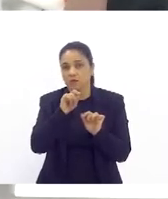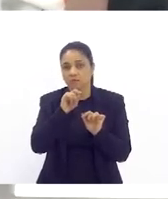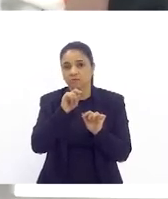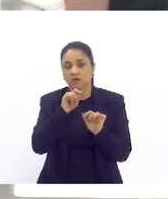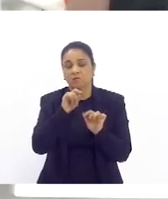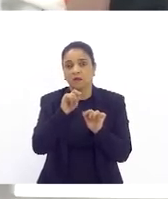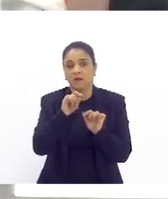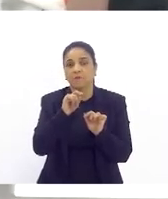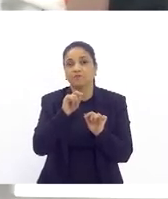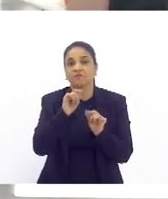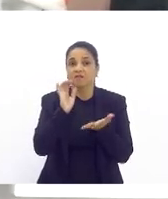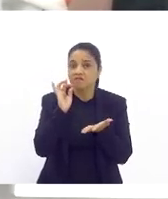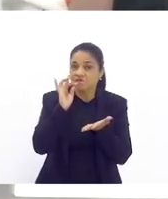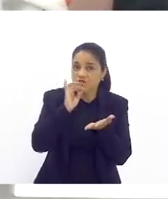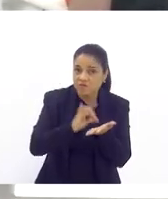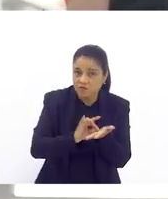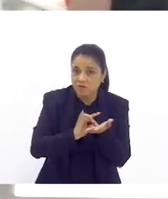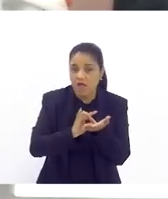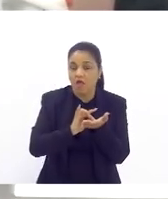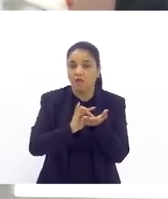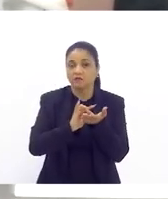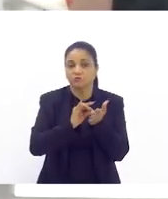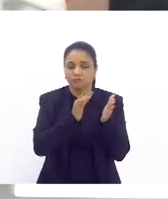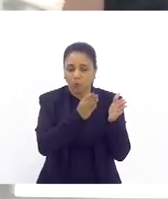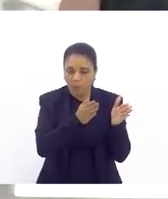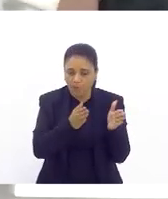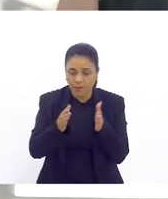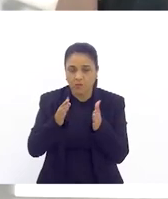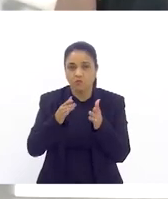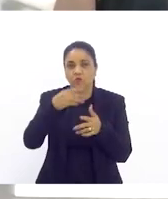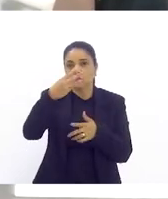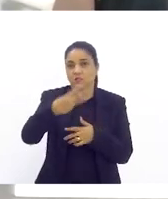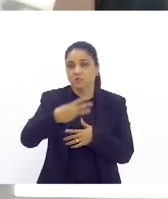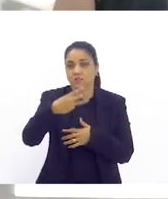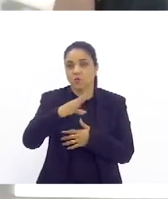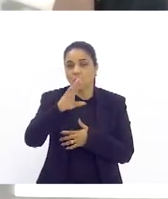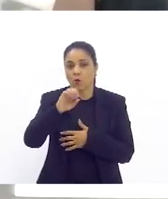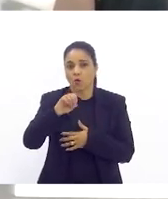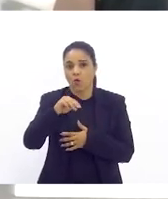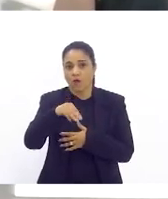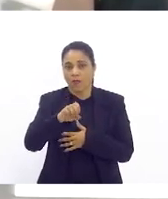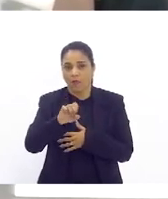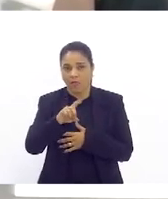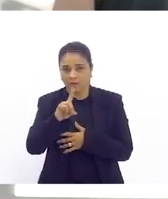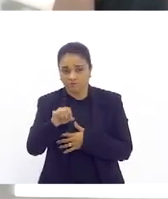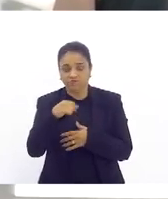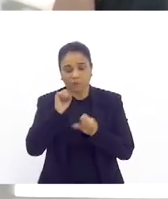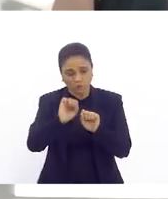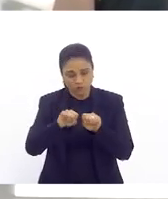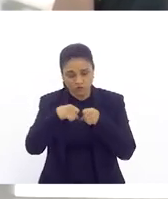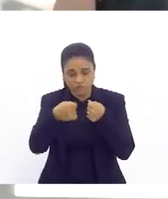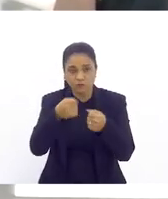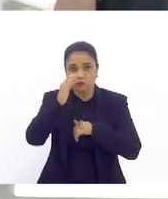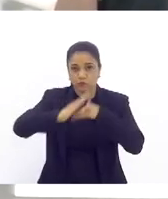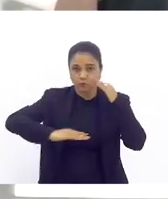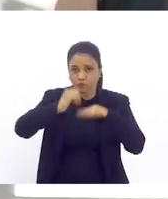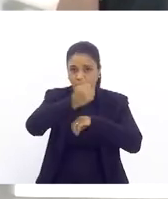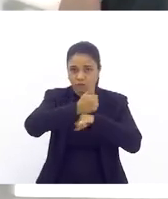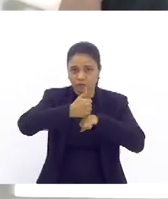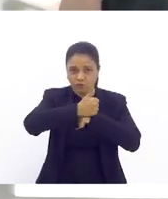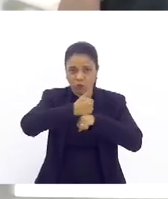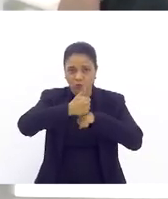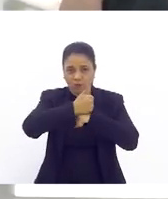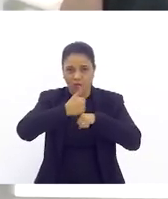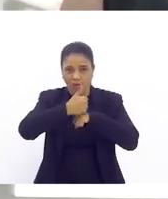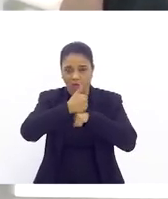legitimidade a tudo que foi construído no colégio no terceiro Colégio ao esforço de profissionais de educação né se deslocaram